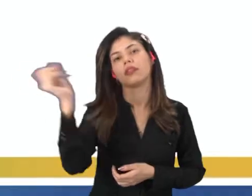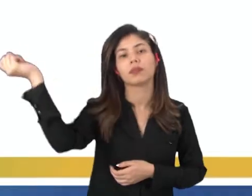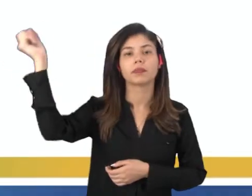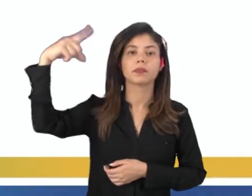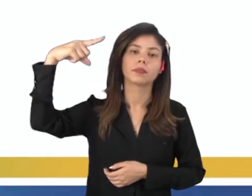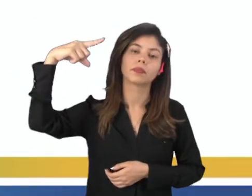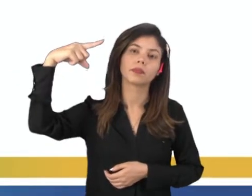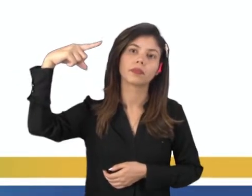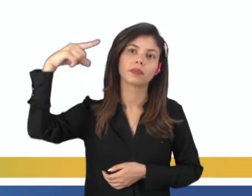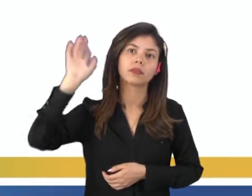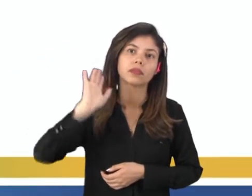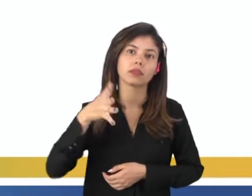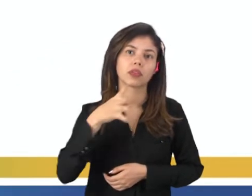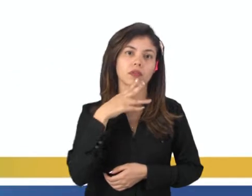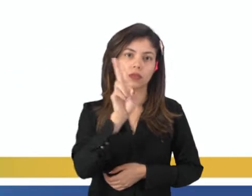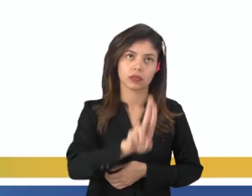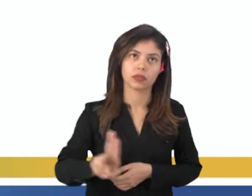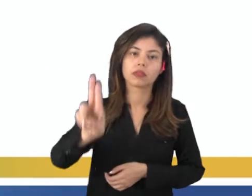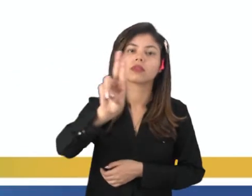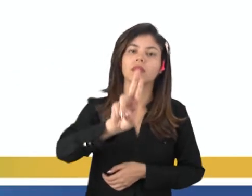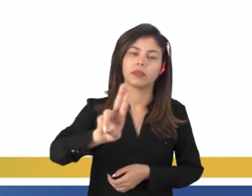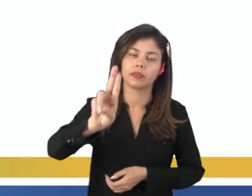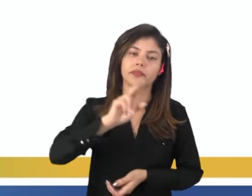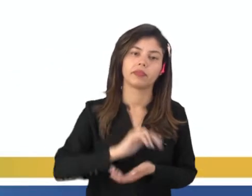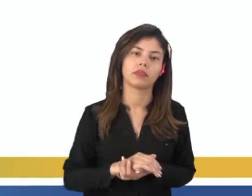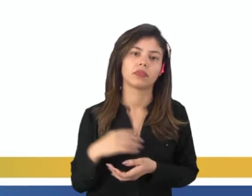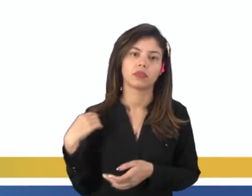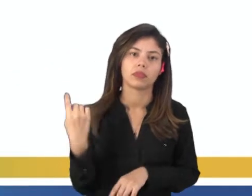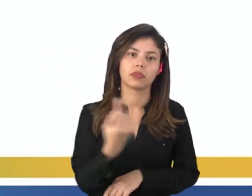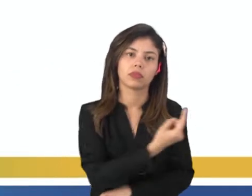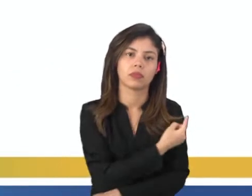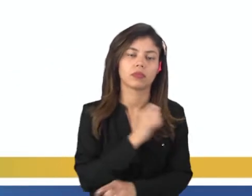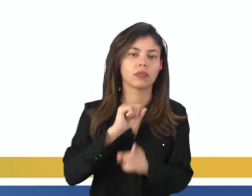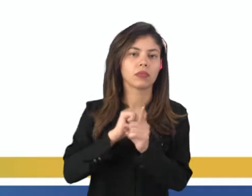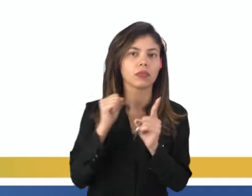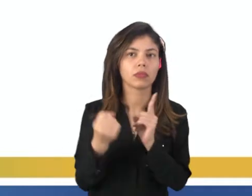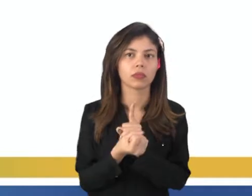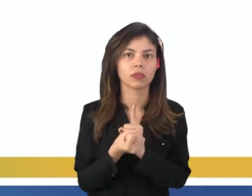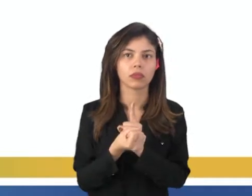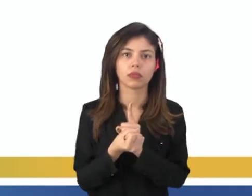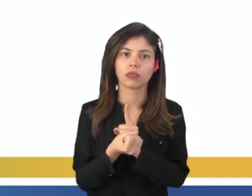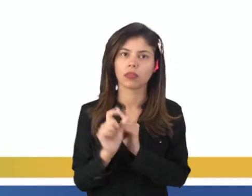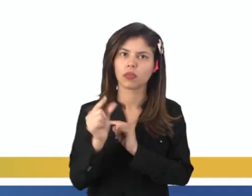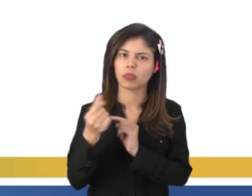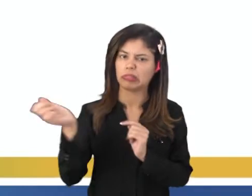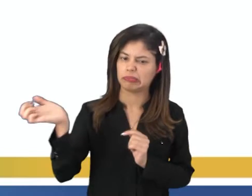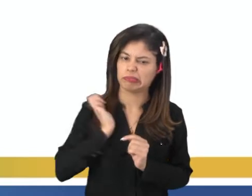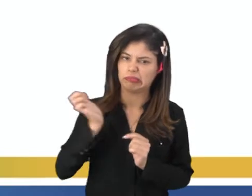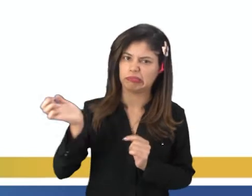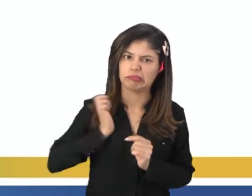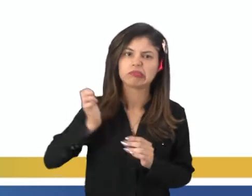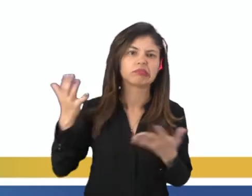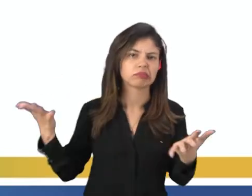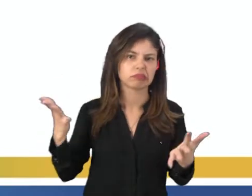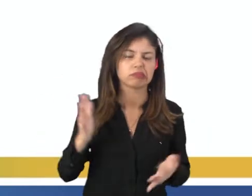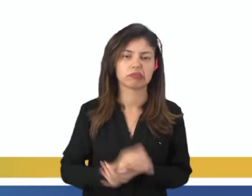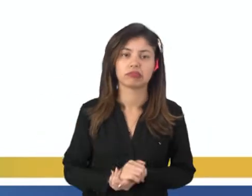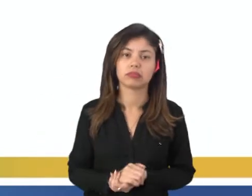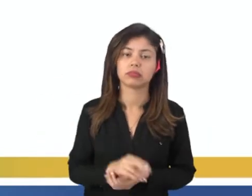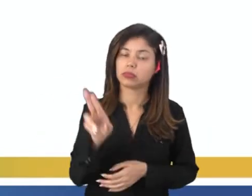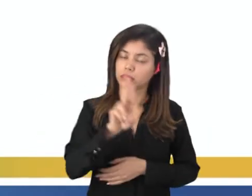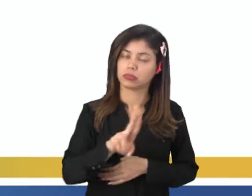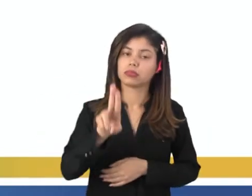energia solar já é bastante utilizada assim, né, na nossa sociedade. Apesar de ser uma energia um pouco mais cara, né, ela já é